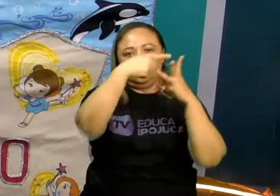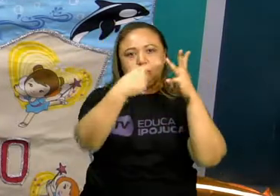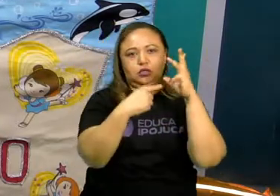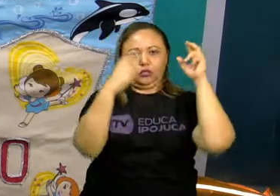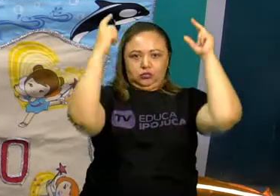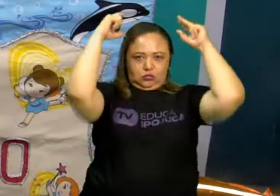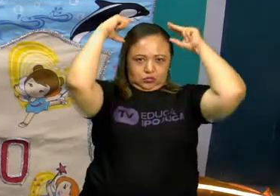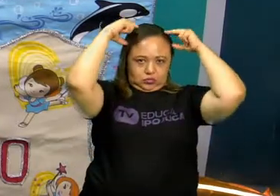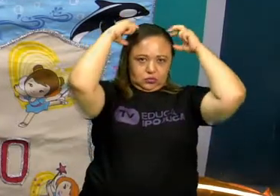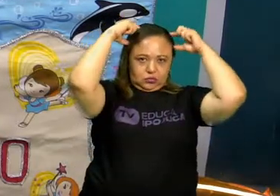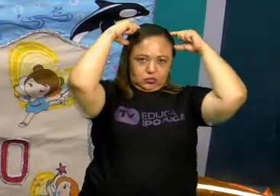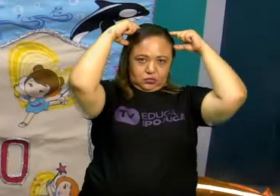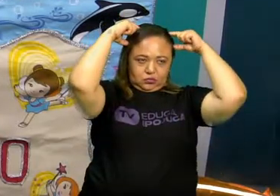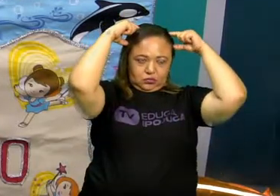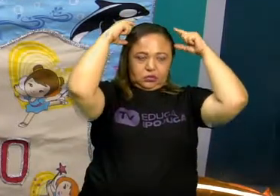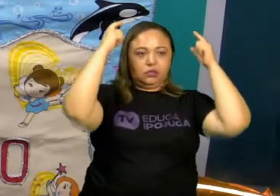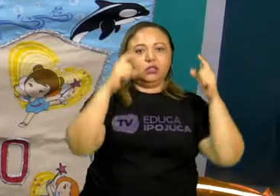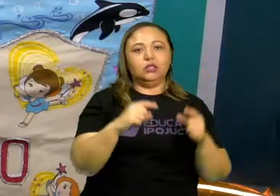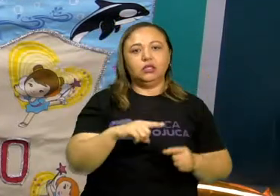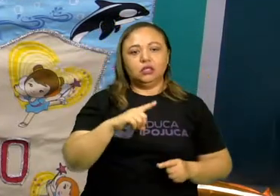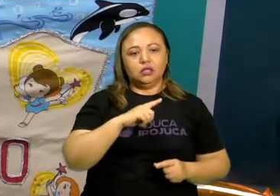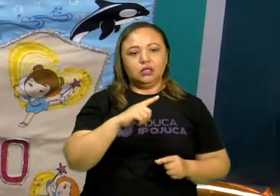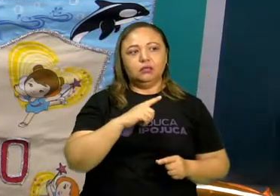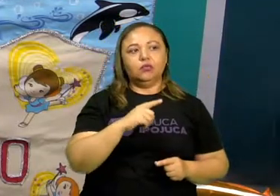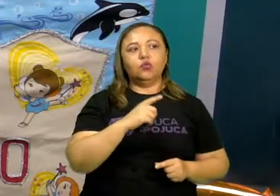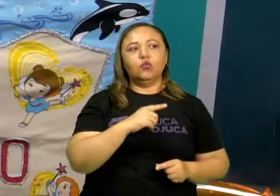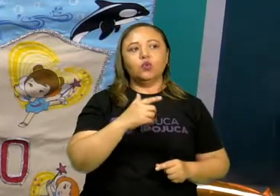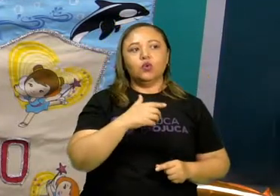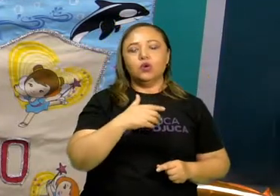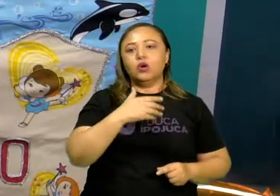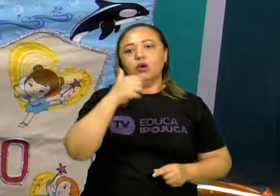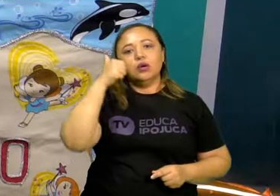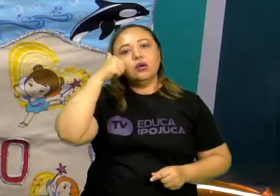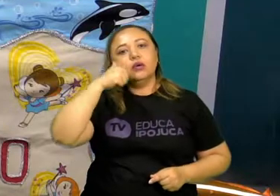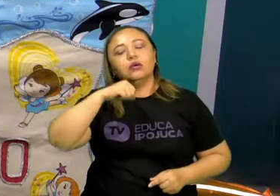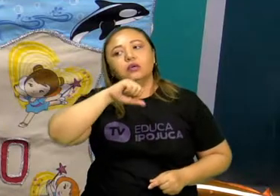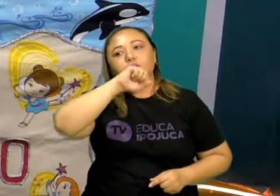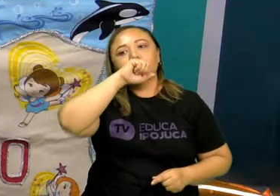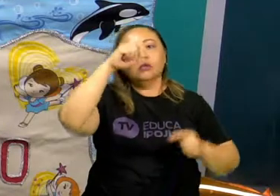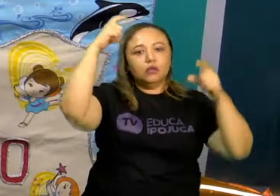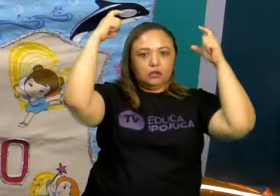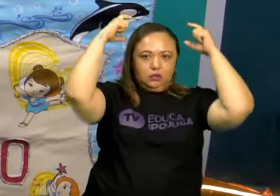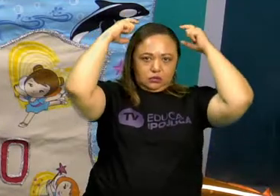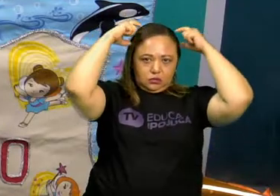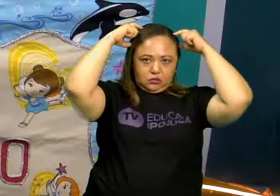ursinhos. Tinha mamãe urso.